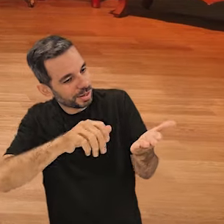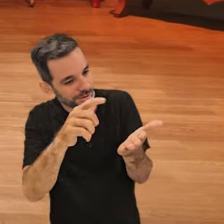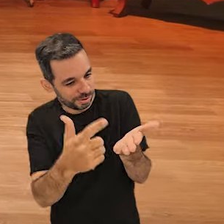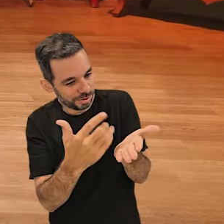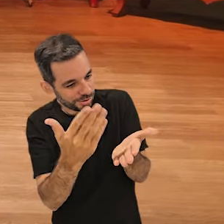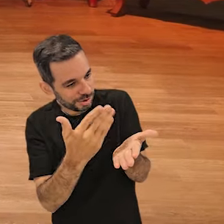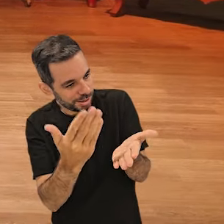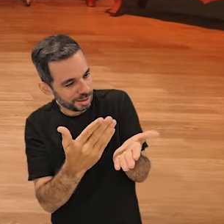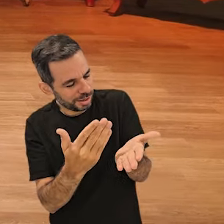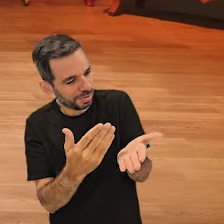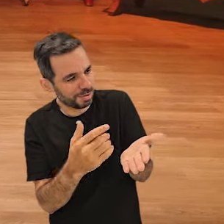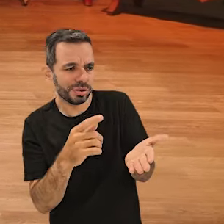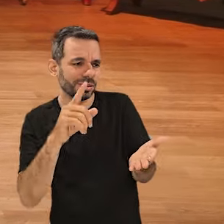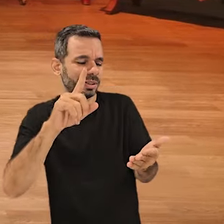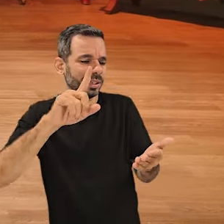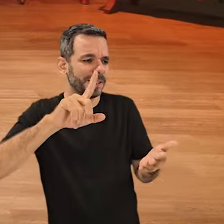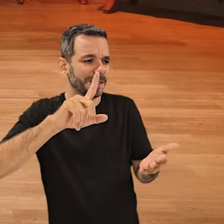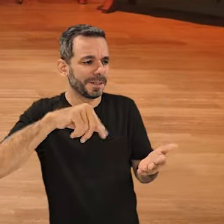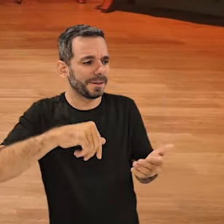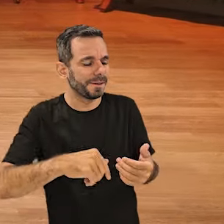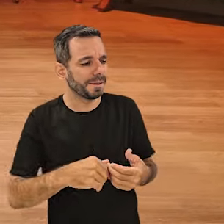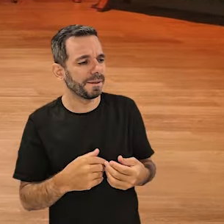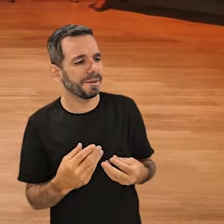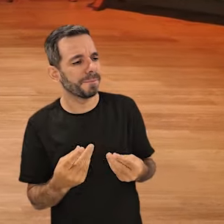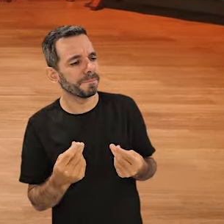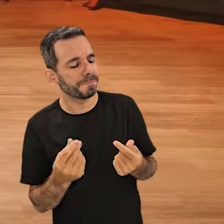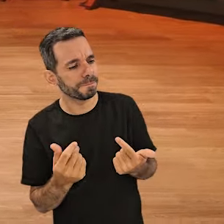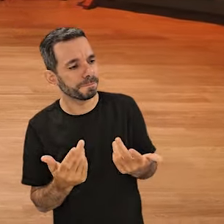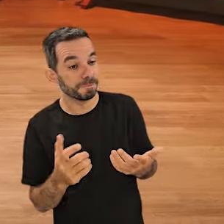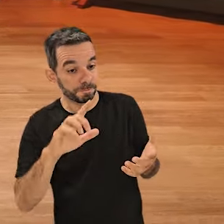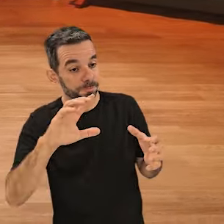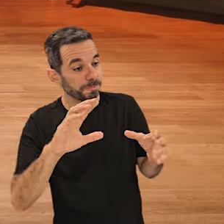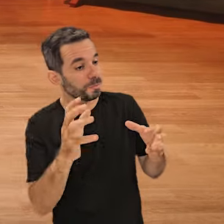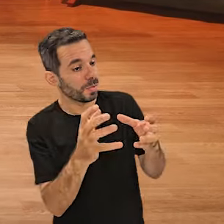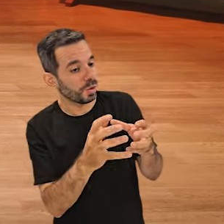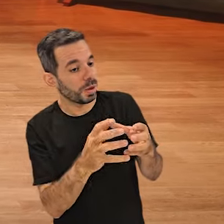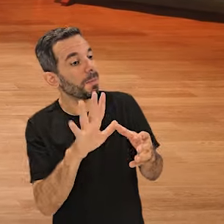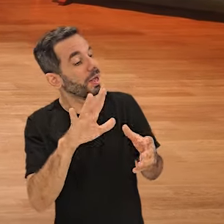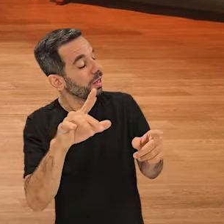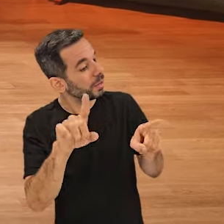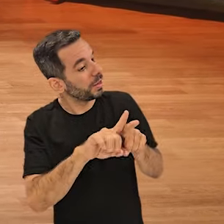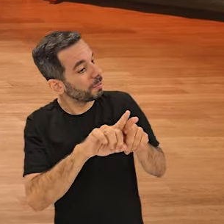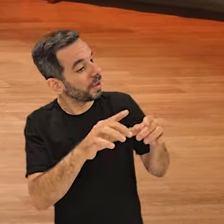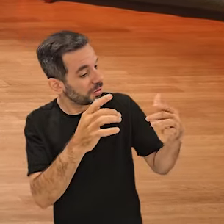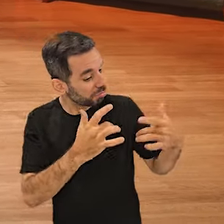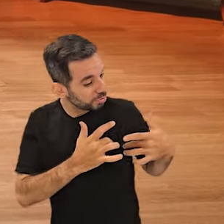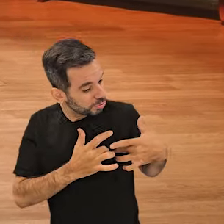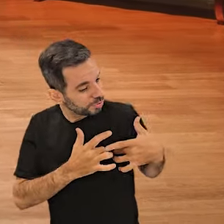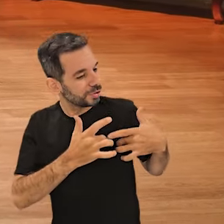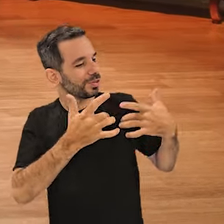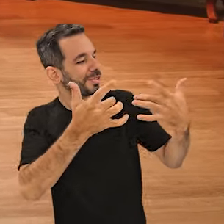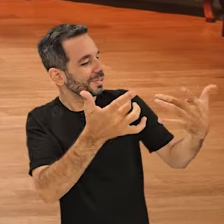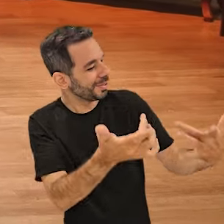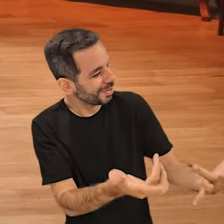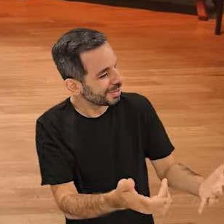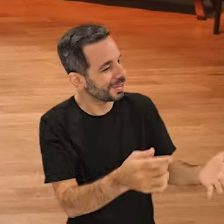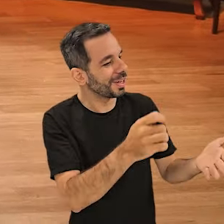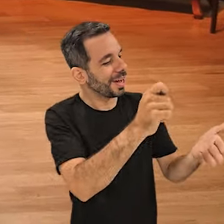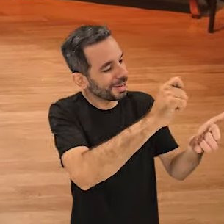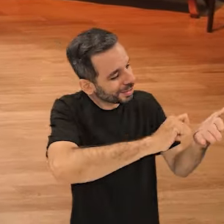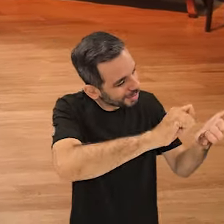define muito bem, esse portal de acesso, né, ao coletivo, né, é um ato de generosidade dos